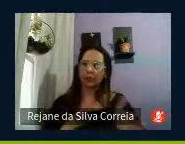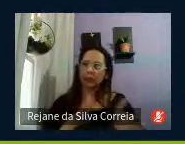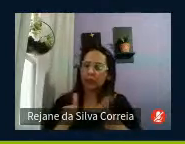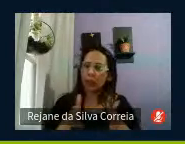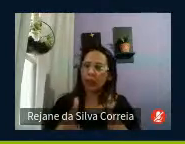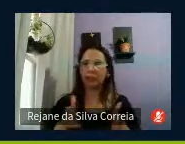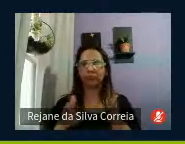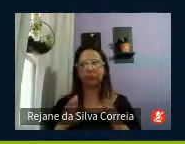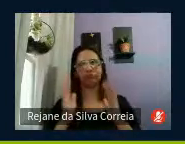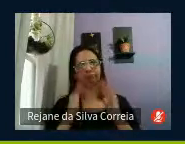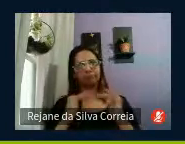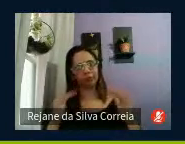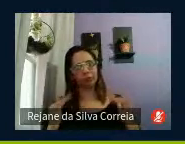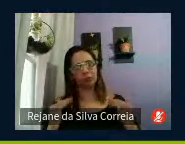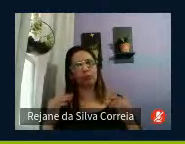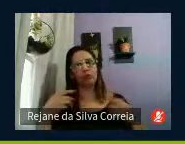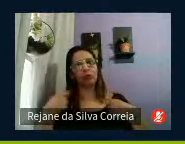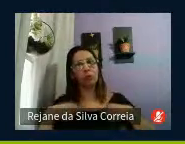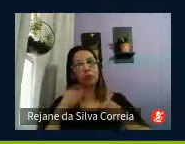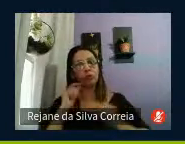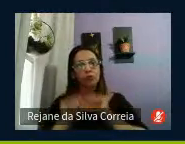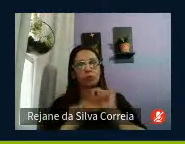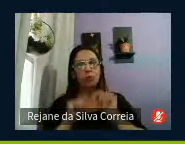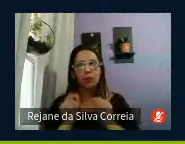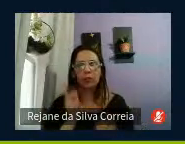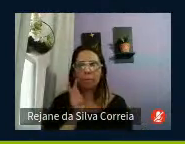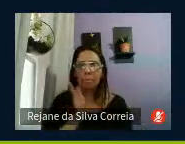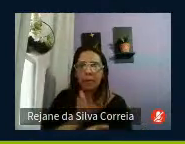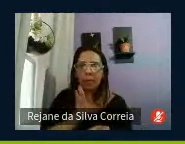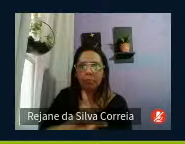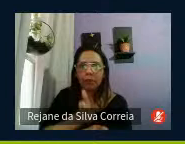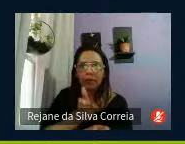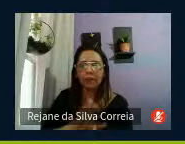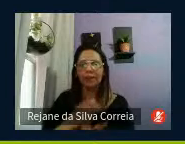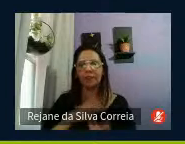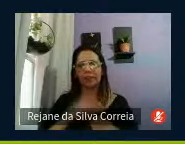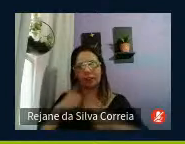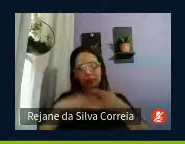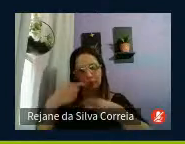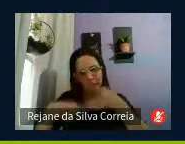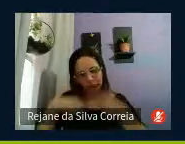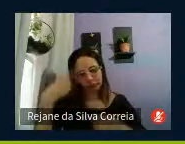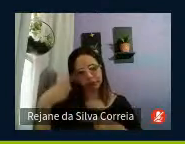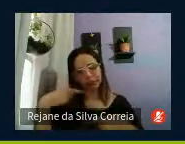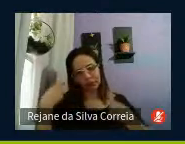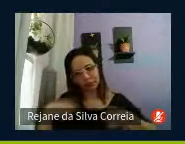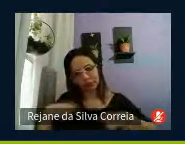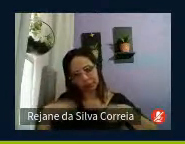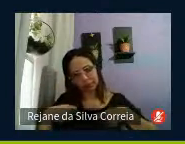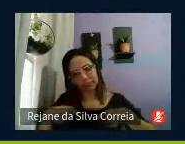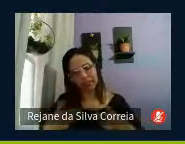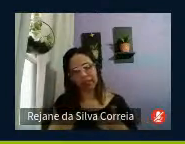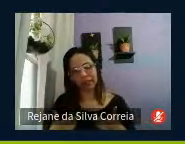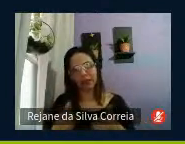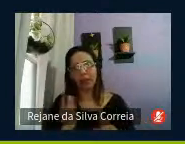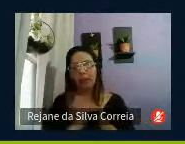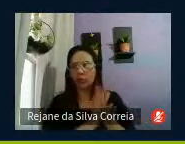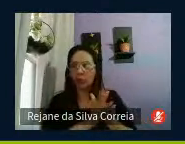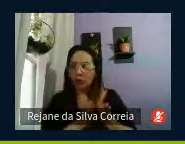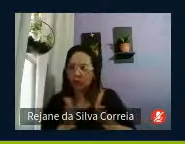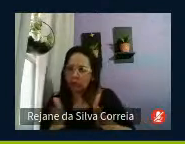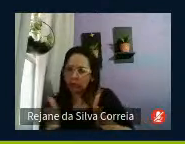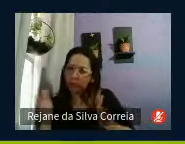ele pudesse, nessa permanência, ele ter o sucesso necessário, né, a esse processo